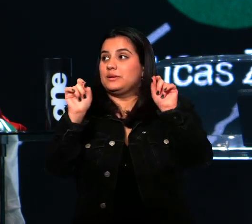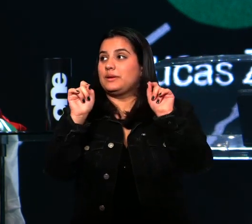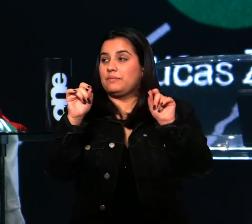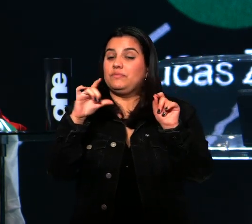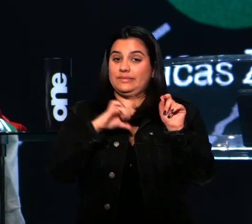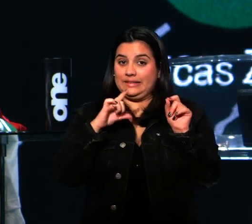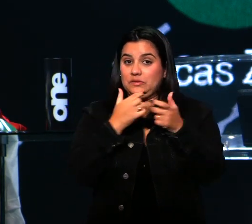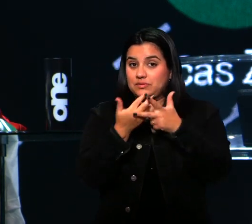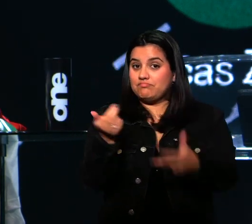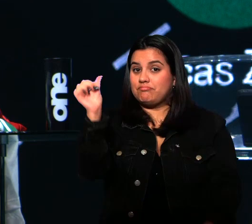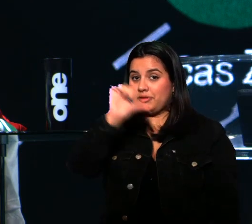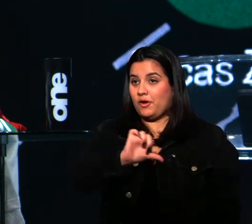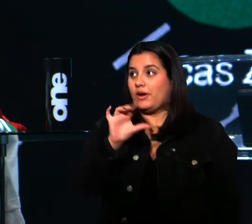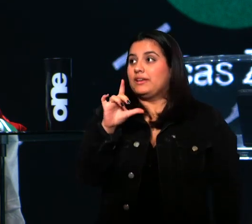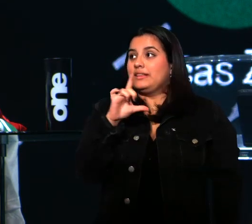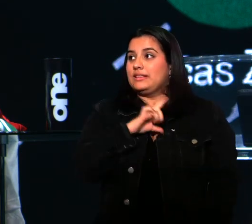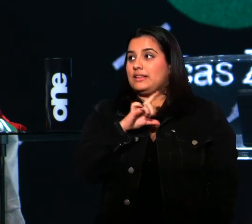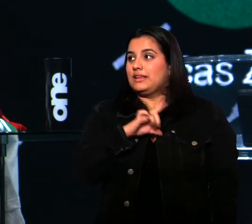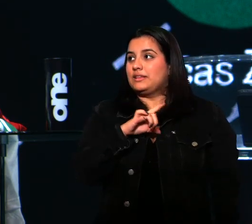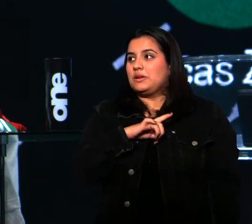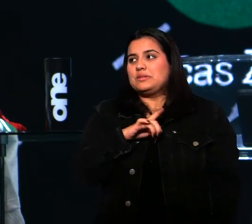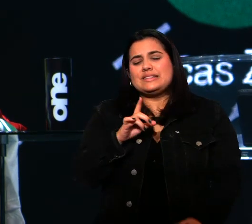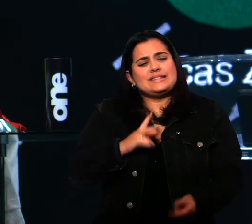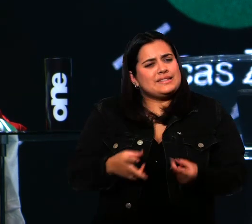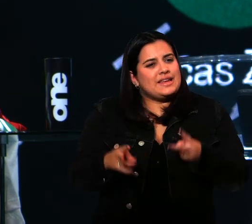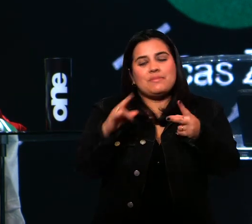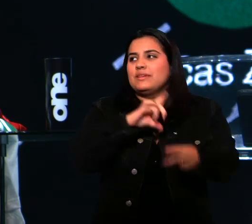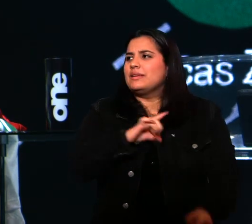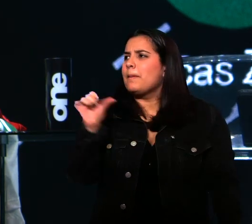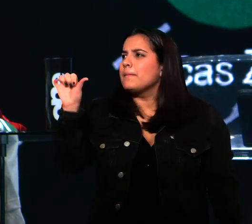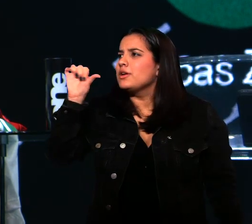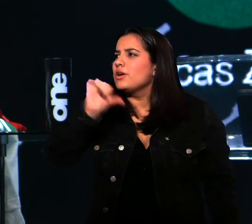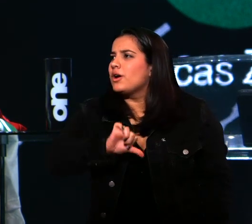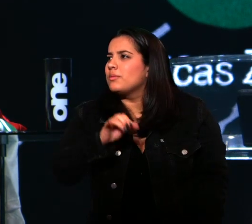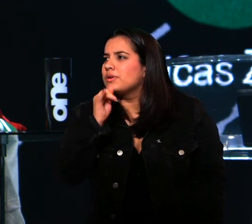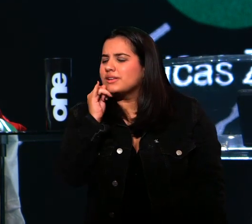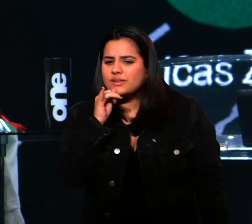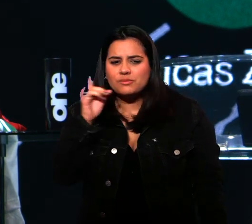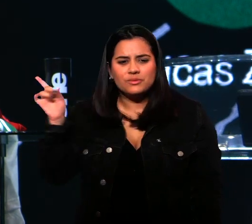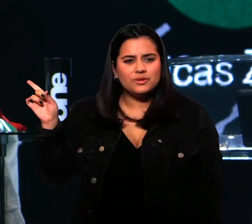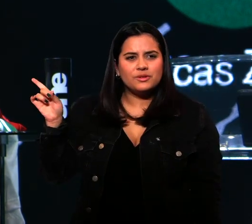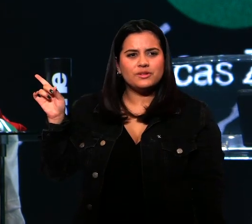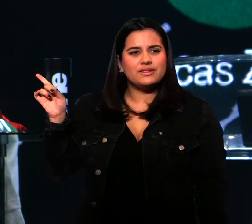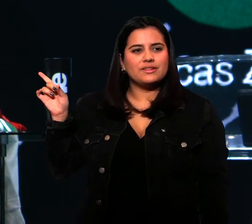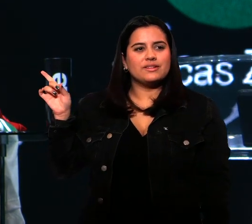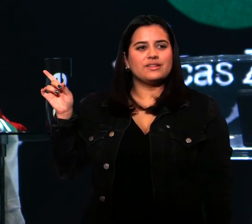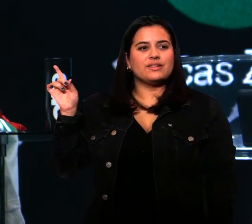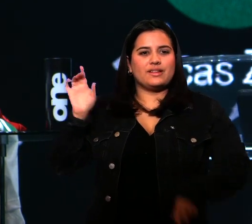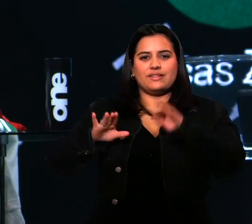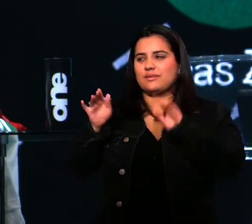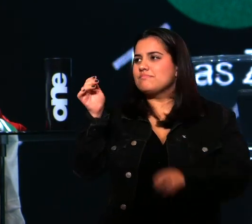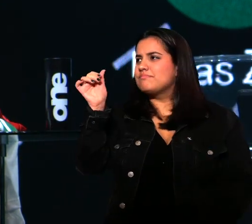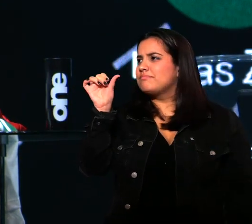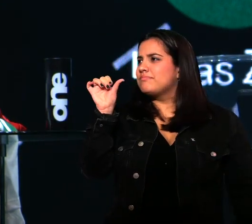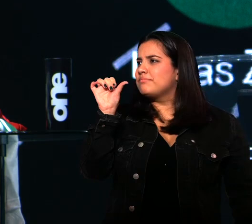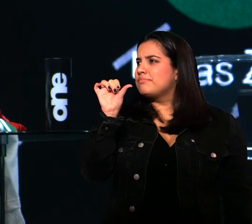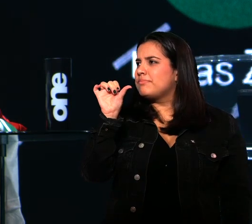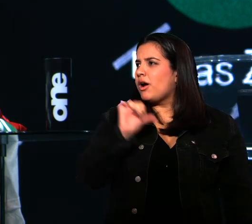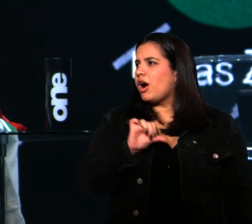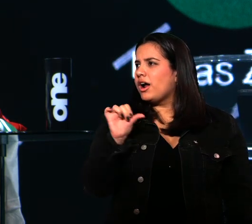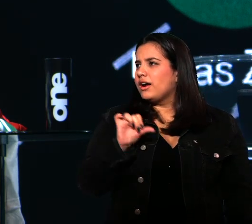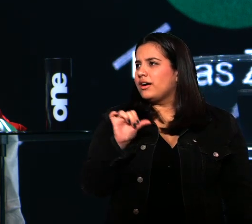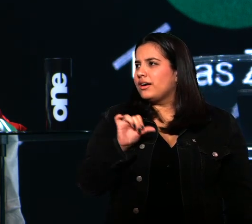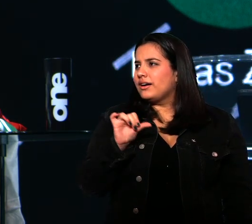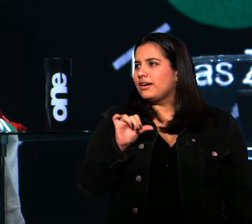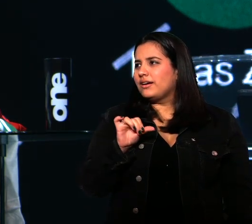ficar pior. Então, sempre tem alguém pior que a gente, tipo um Tabajara da vida aí também, pode ser pior que o Paraná, né, Plínio? Pelo menos, né, que a